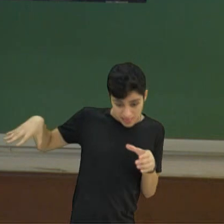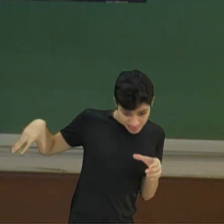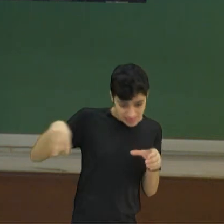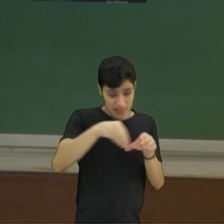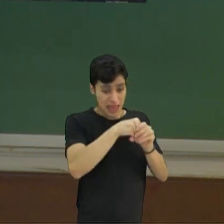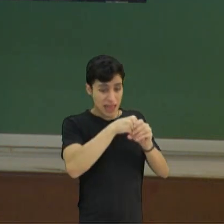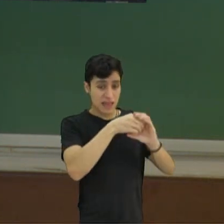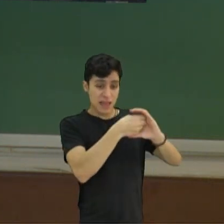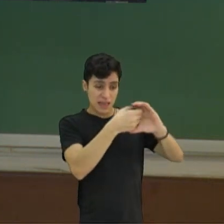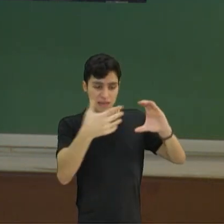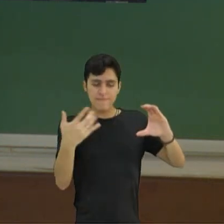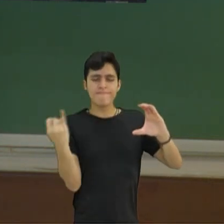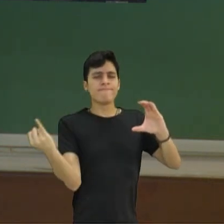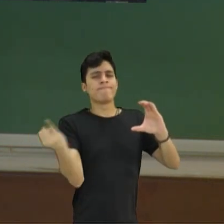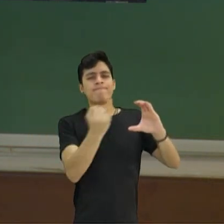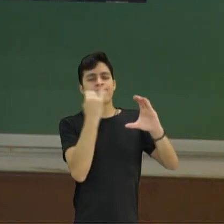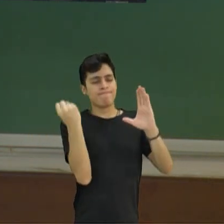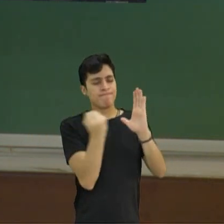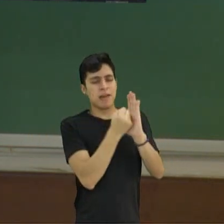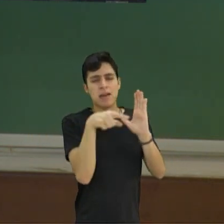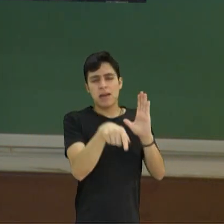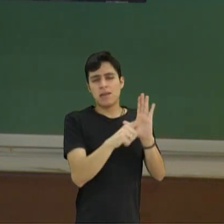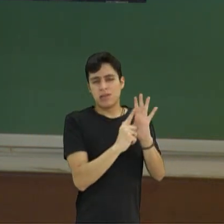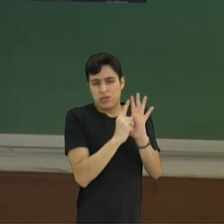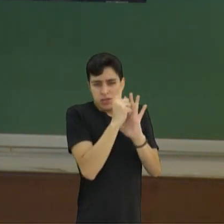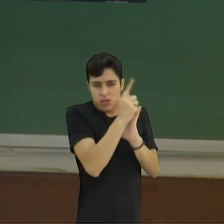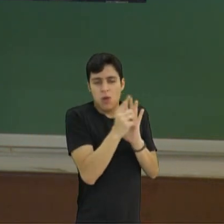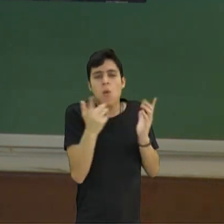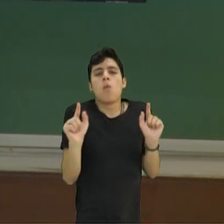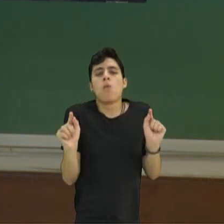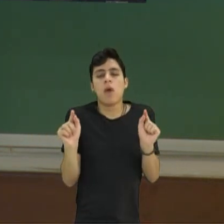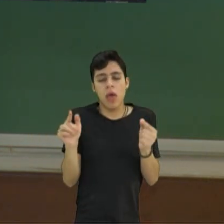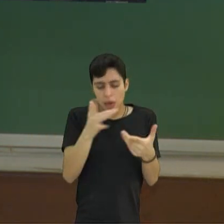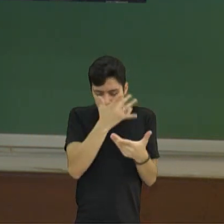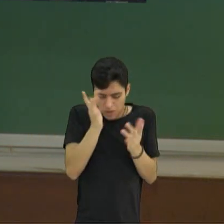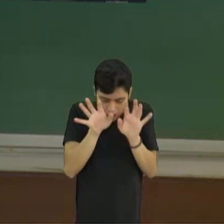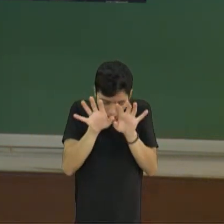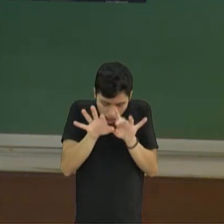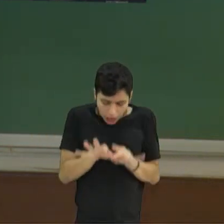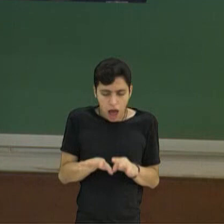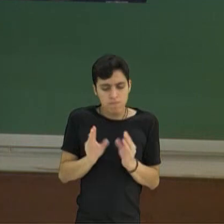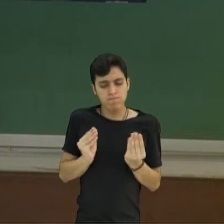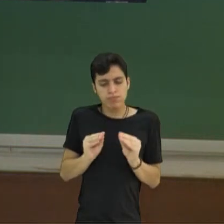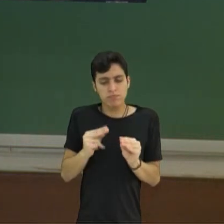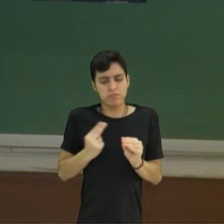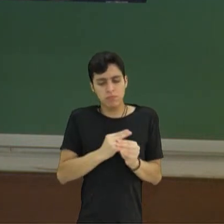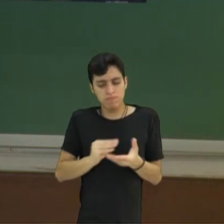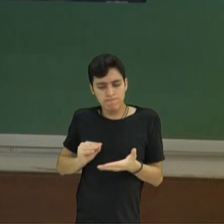um elemento fundamental nesse gênero textual, a assinatura do seu autor-leitor.